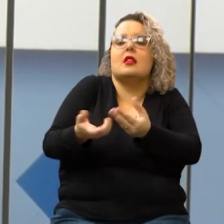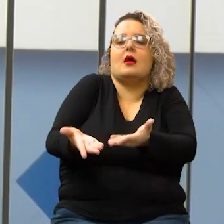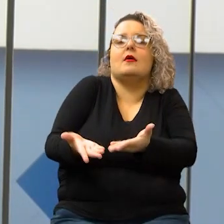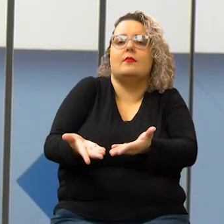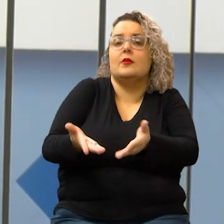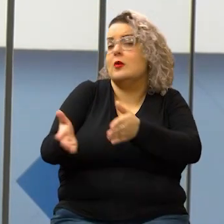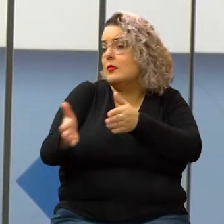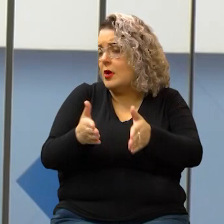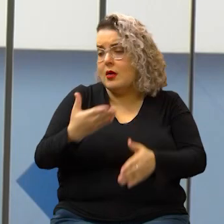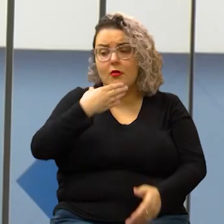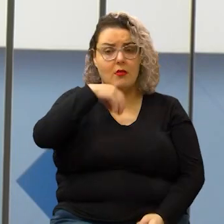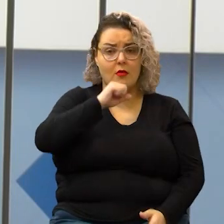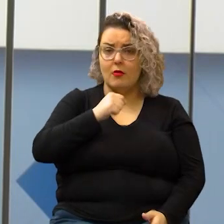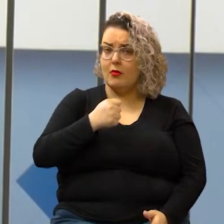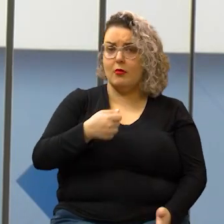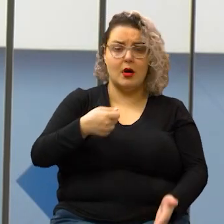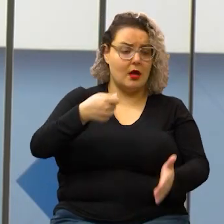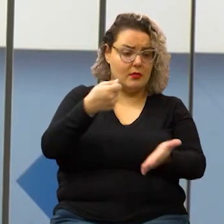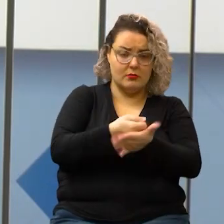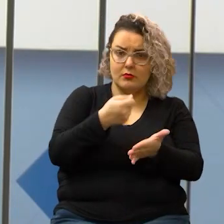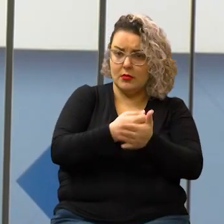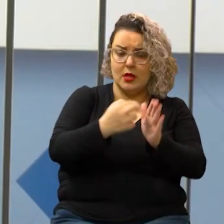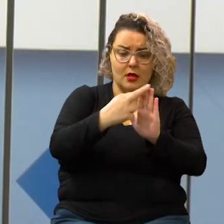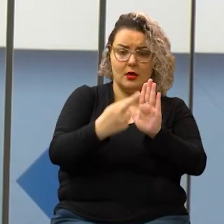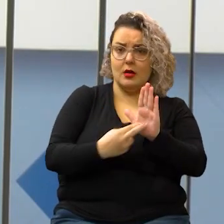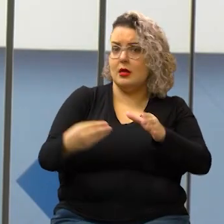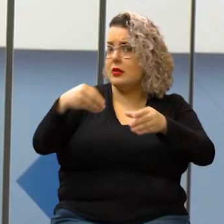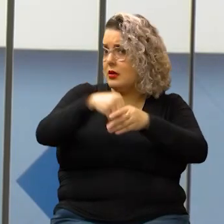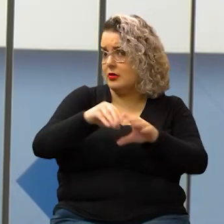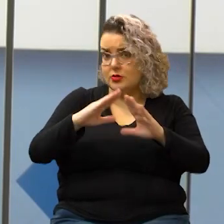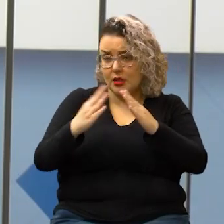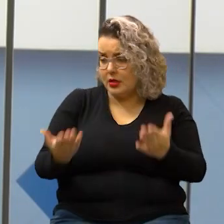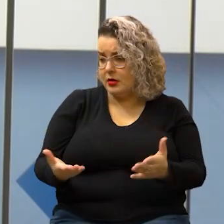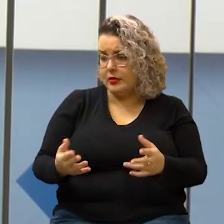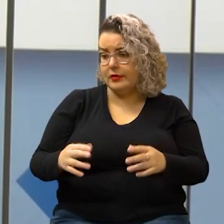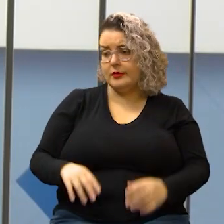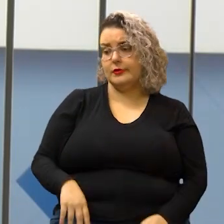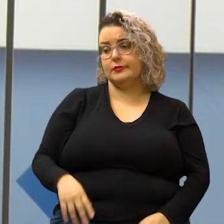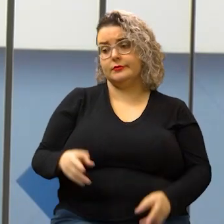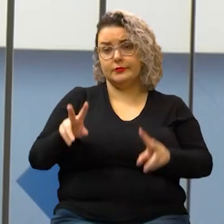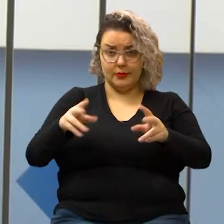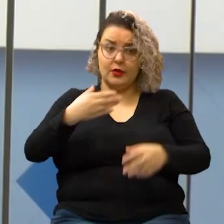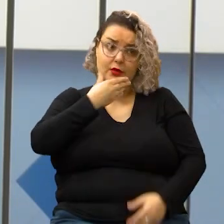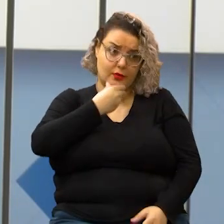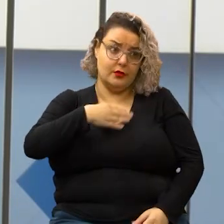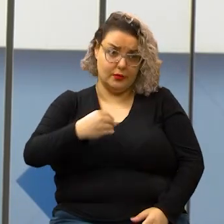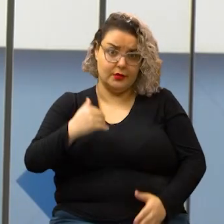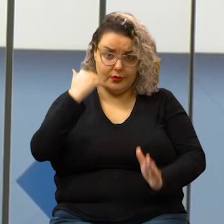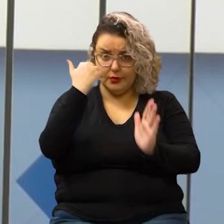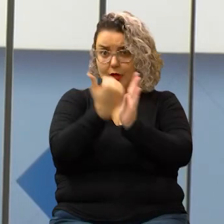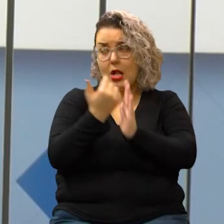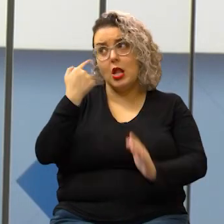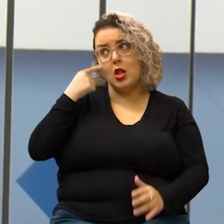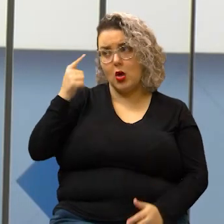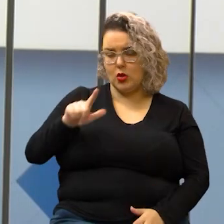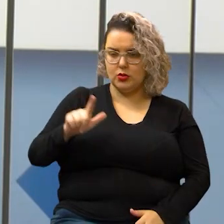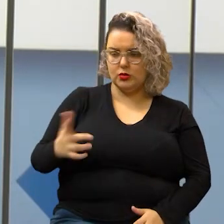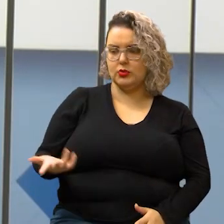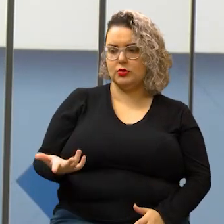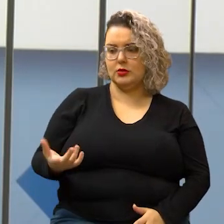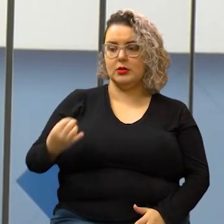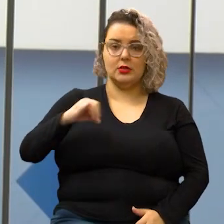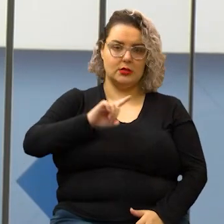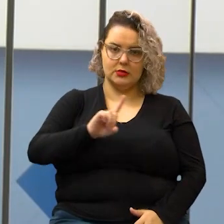o pai tem que colocar regra e fazer valer pelo menos dentro de casa. É o velho ditado, né? E os filhos obedecerem, obviamente. E caso